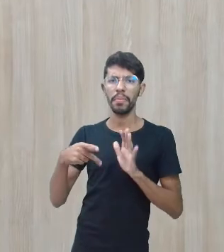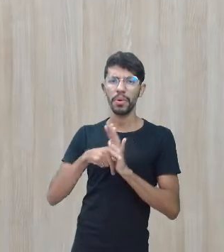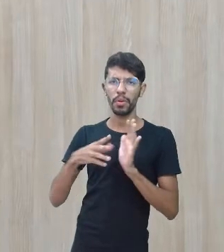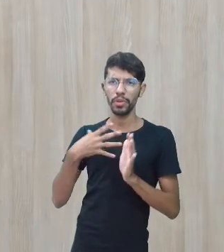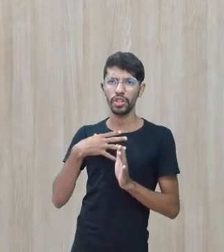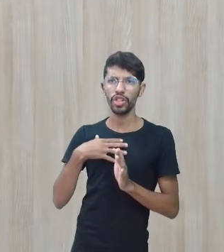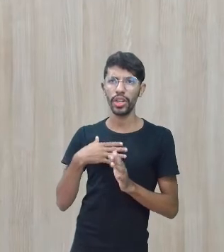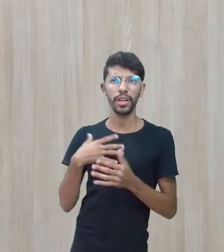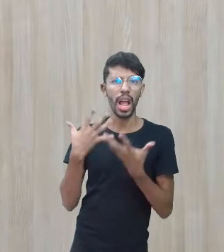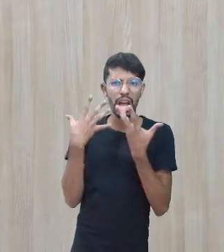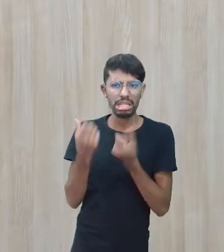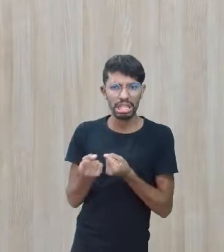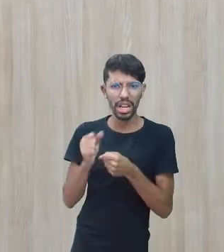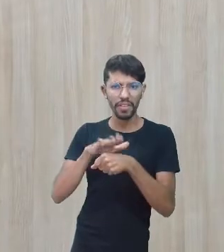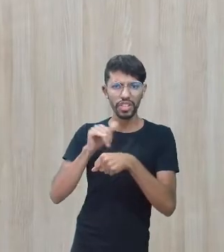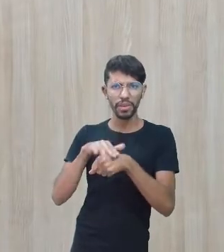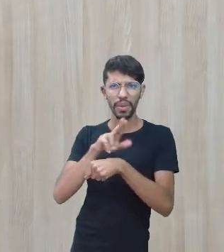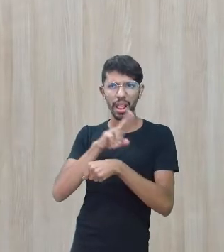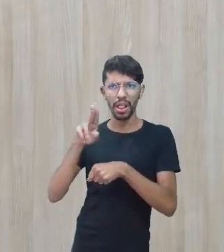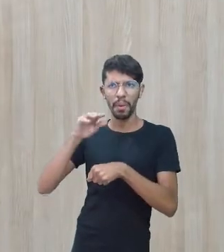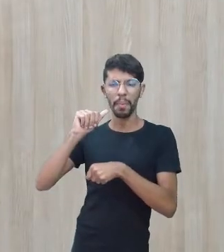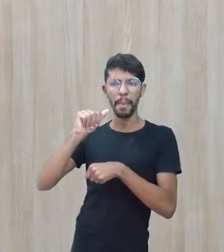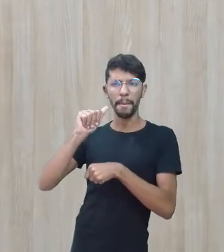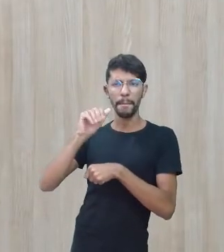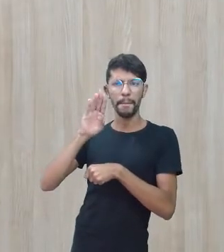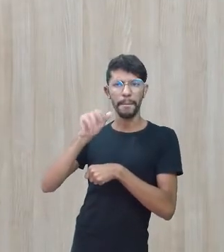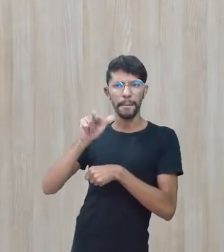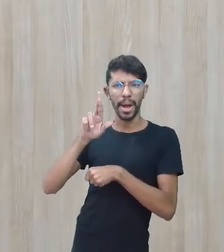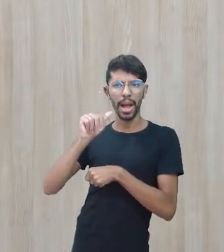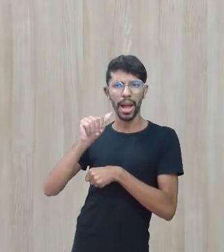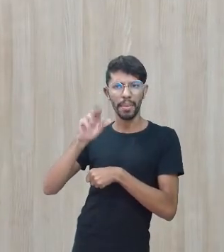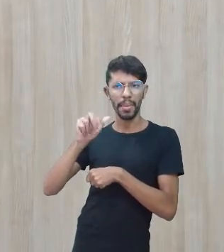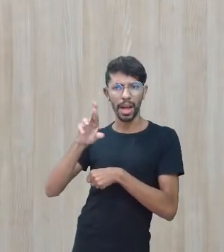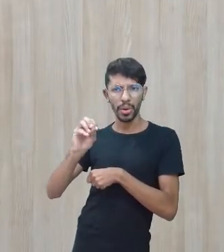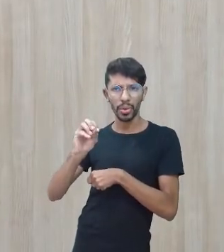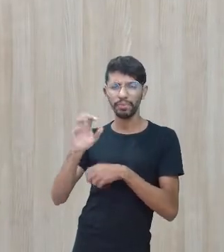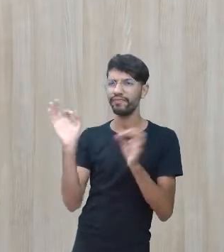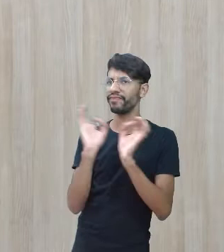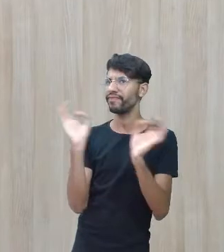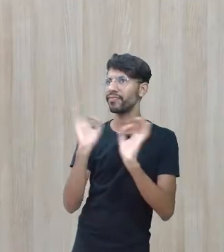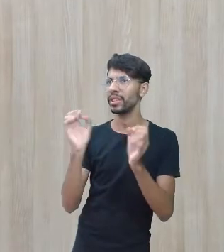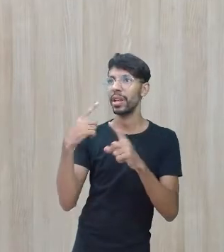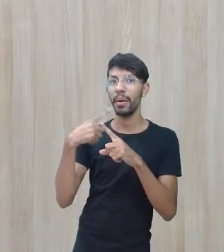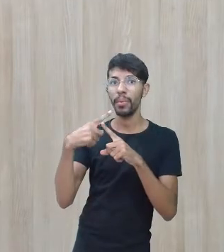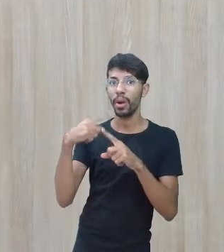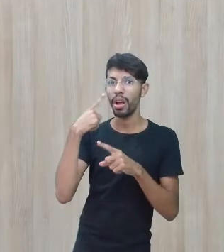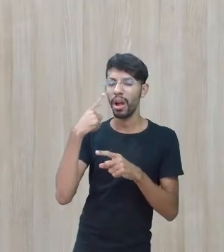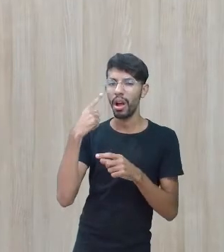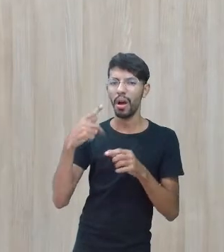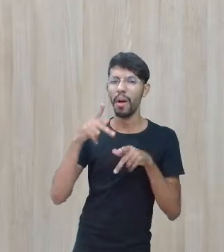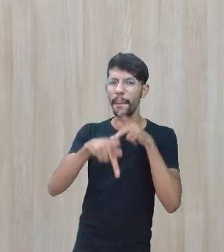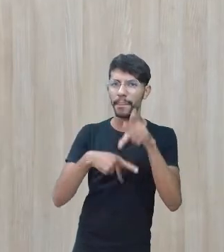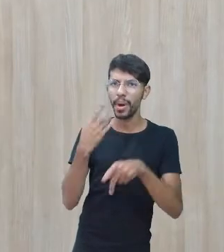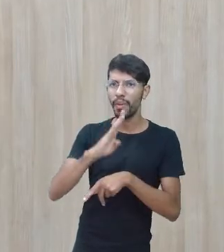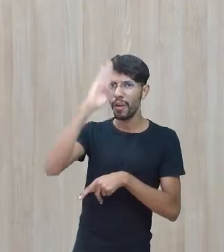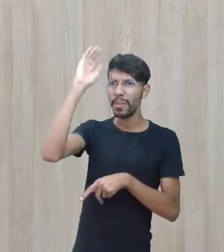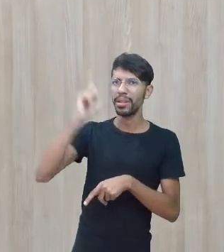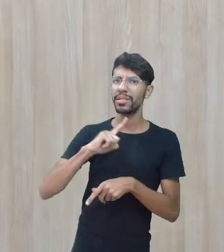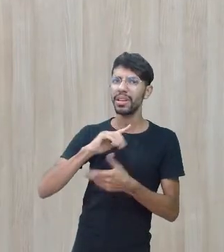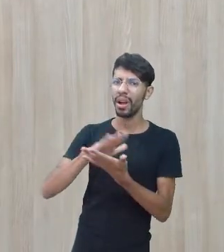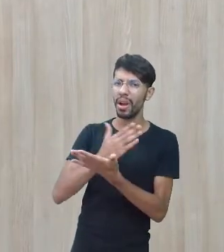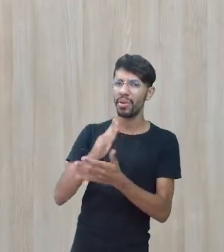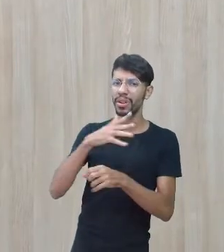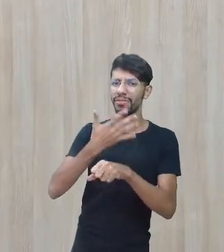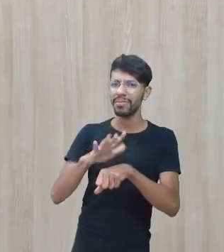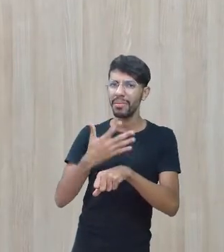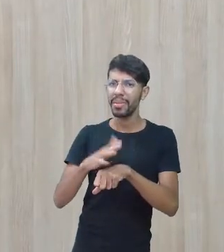serem chamados de bárbaros, serem entendidos como inferiores e tal. Até porque os romanos tinham uma série de práticas que, sinceramente, né, se a